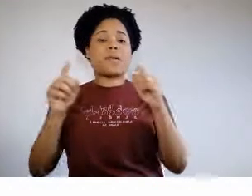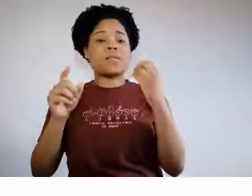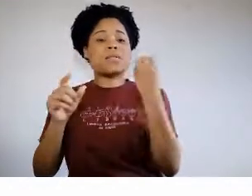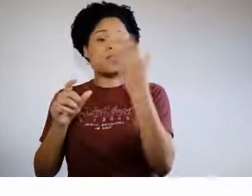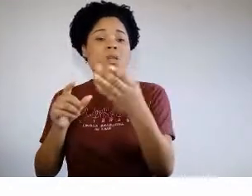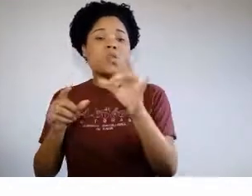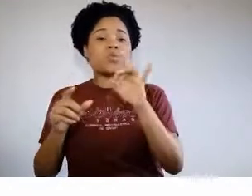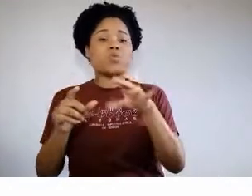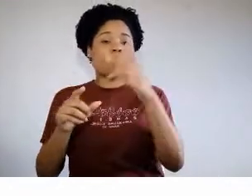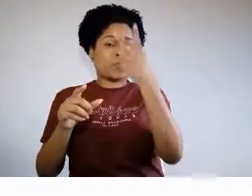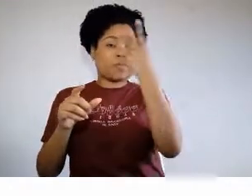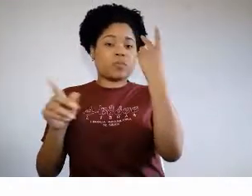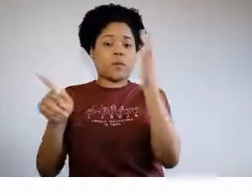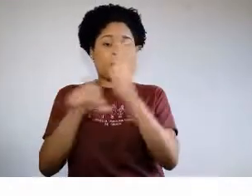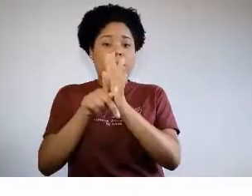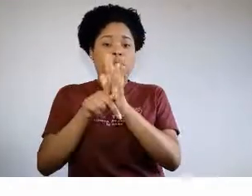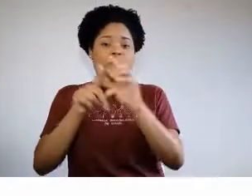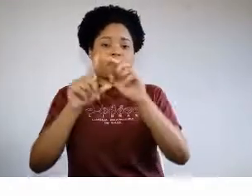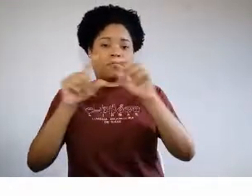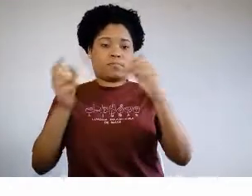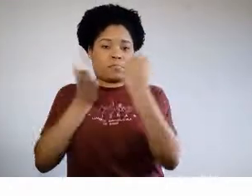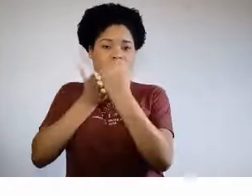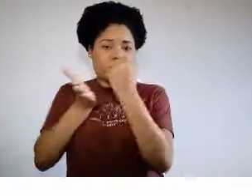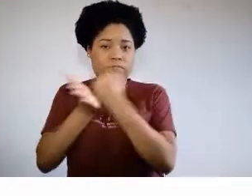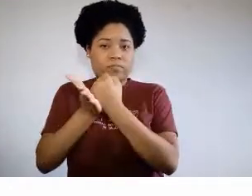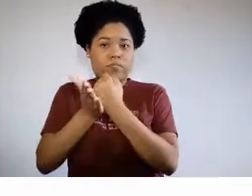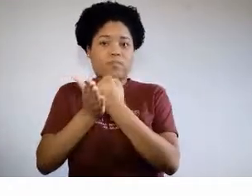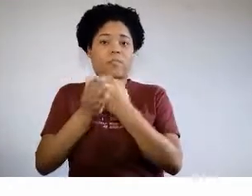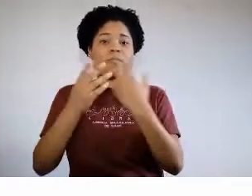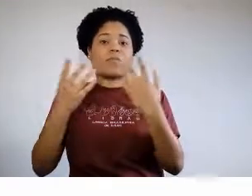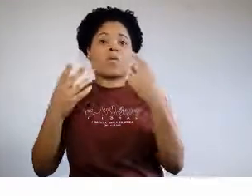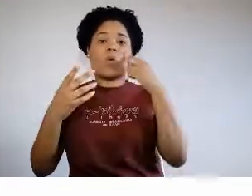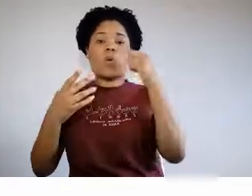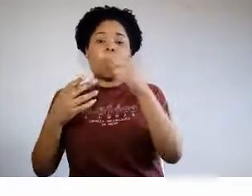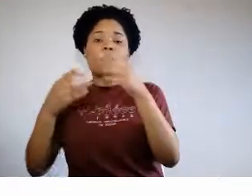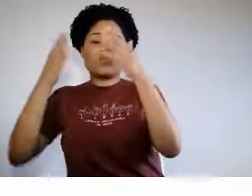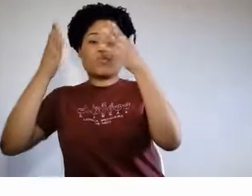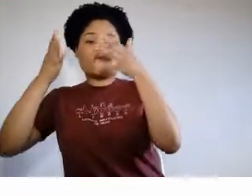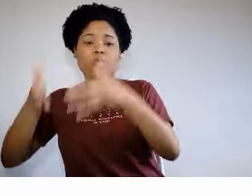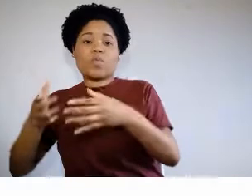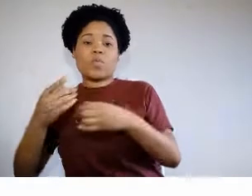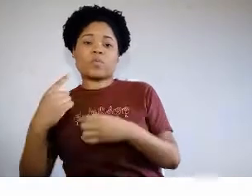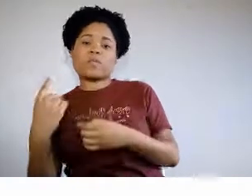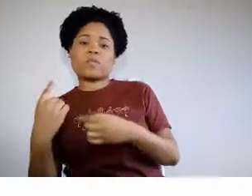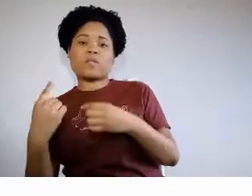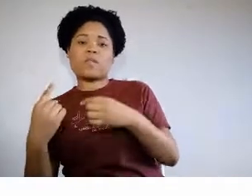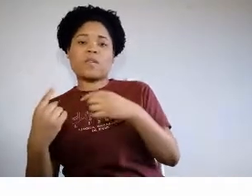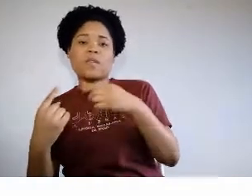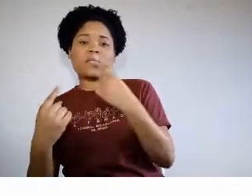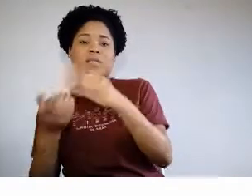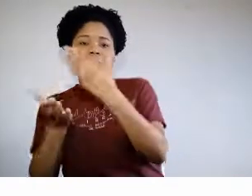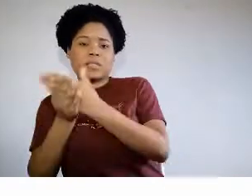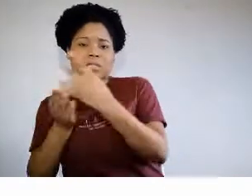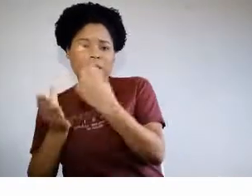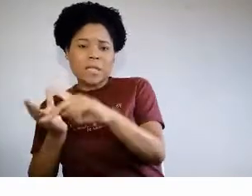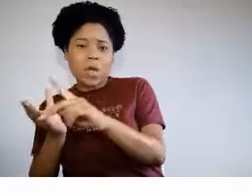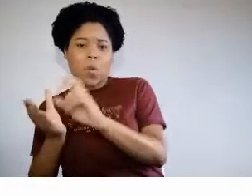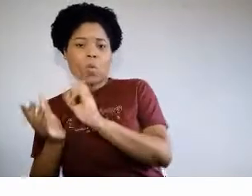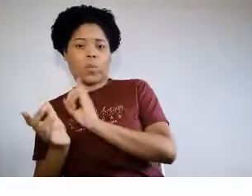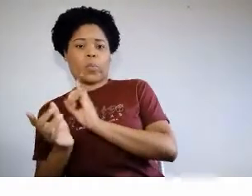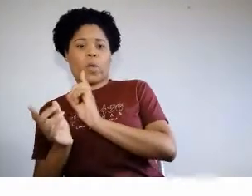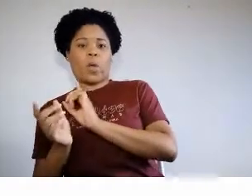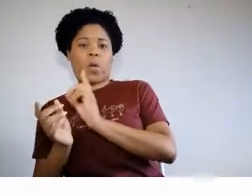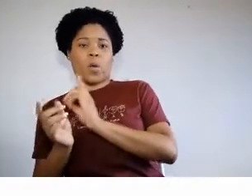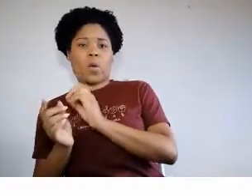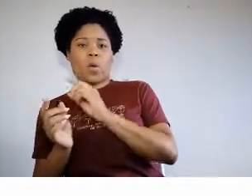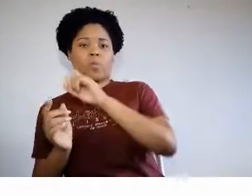e só entrega para o dono que tem o endereço registrado na carta. Então, olha só, chegou aqui nesse computador, olha, esse dado é